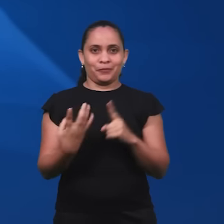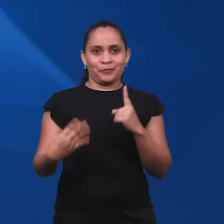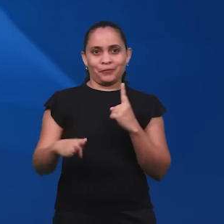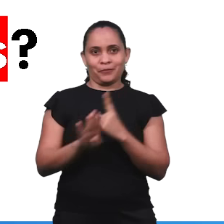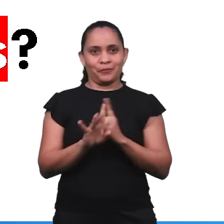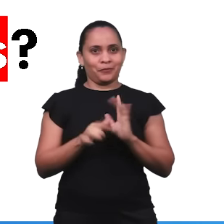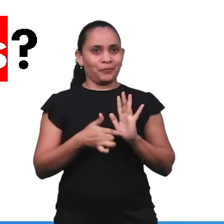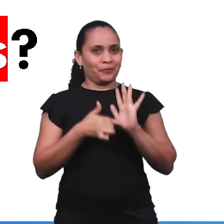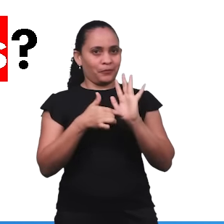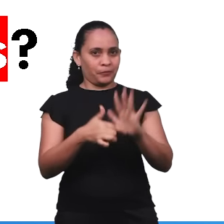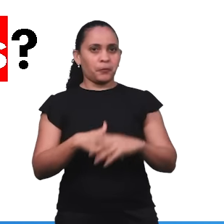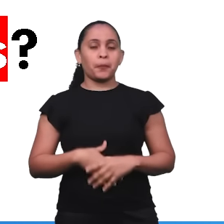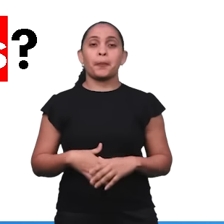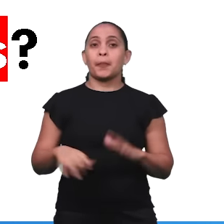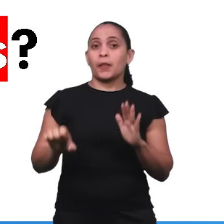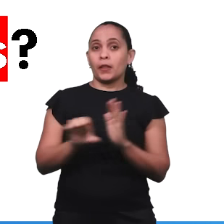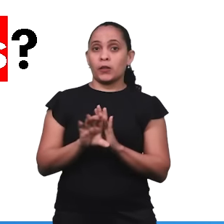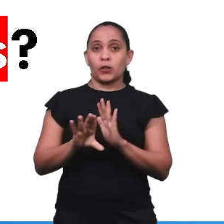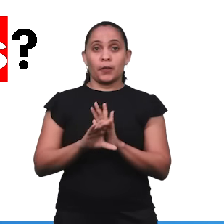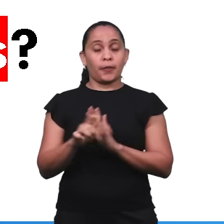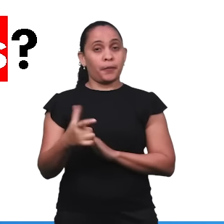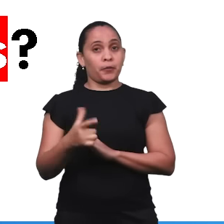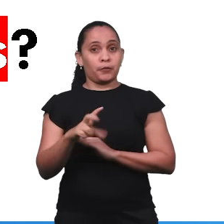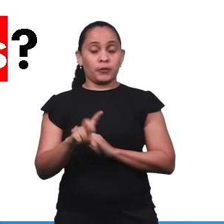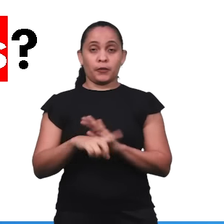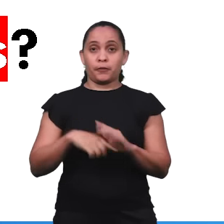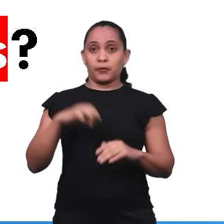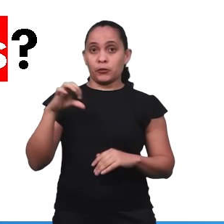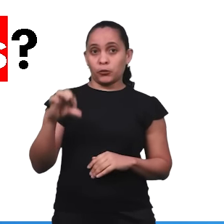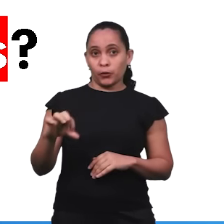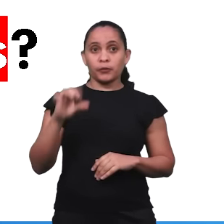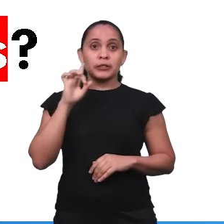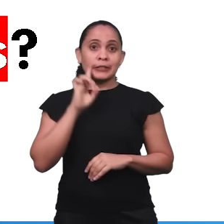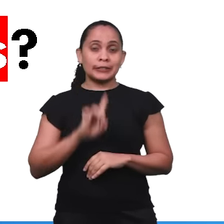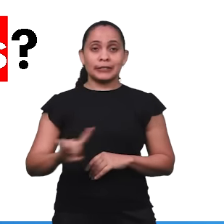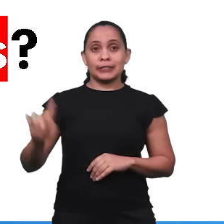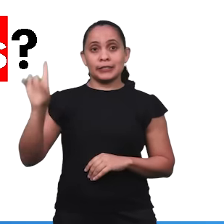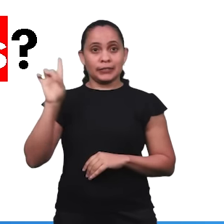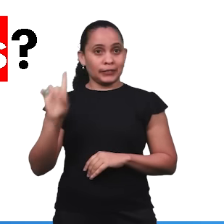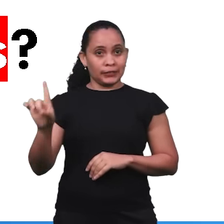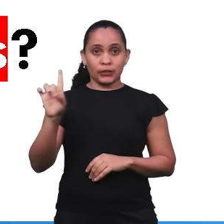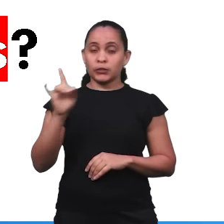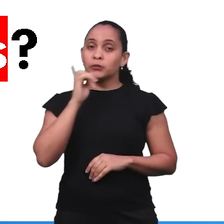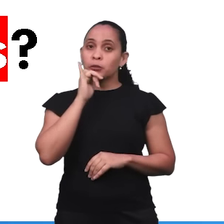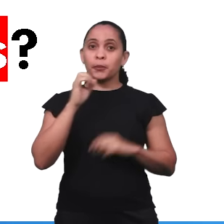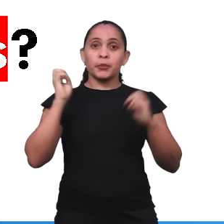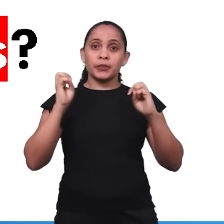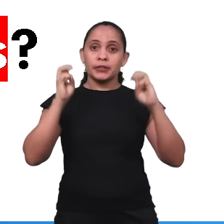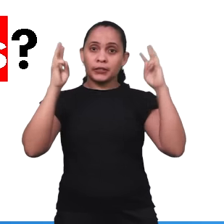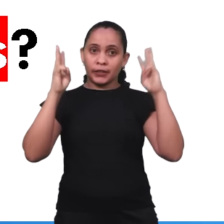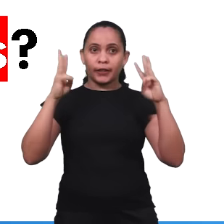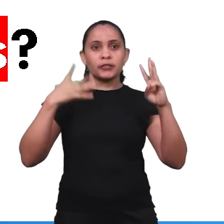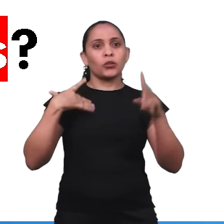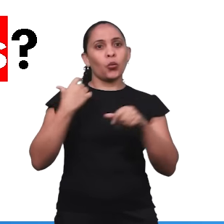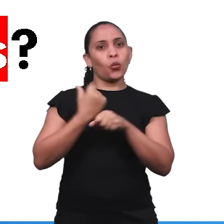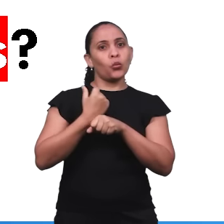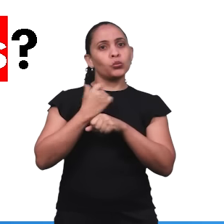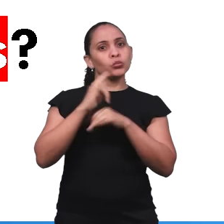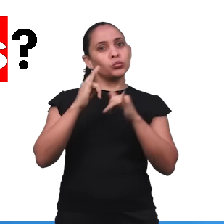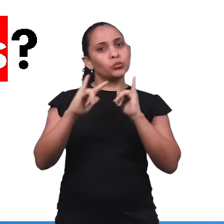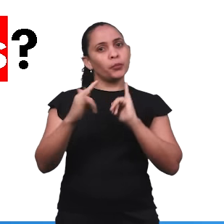que ela diz assim: em Êxodo capítulo 25, verso 9, Deus recomendou a Moisés que a construção